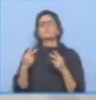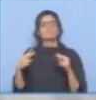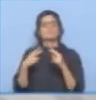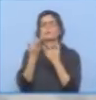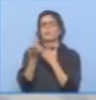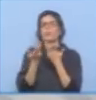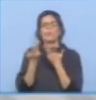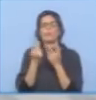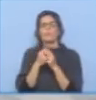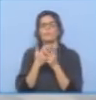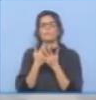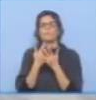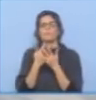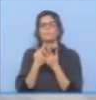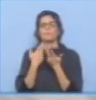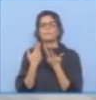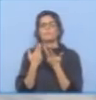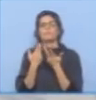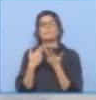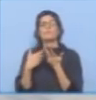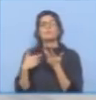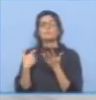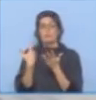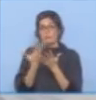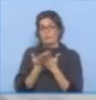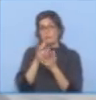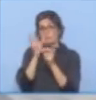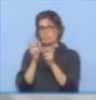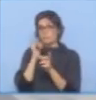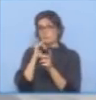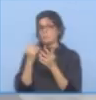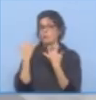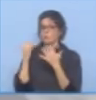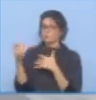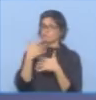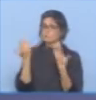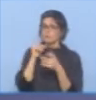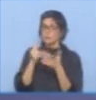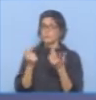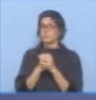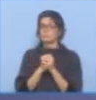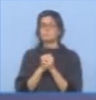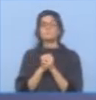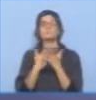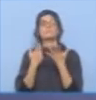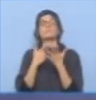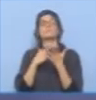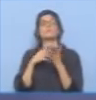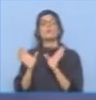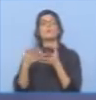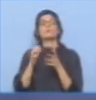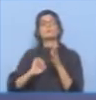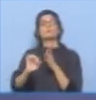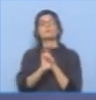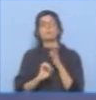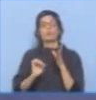entre aqueles que têm vontade e puderam ir ao Panamá? Então, bom, o nosso grupo é heterogéneo, como é